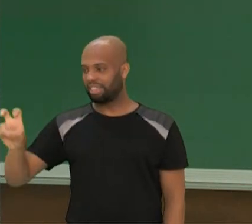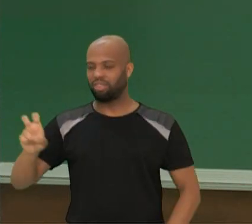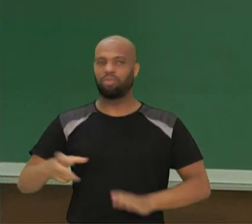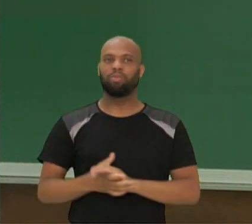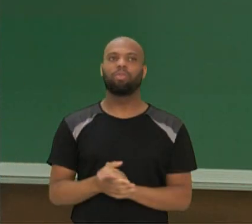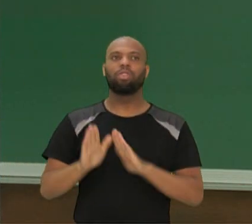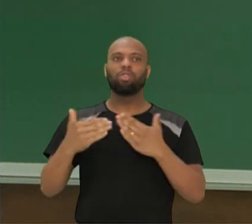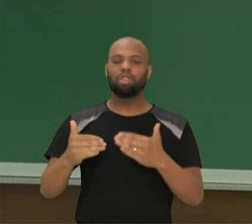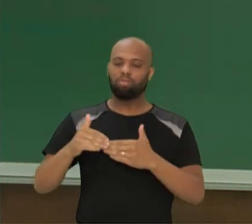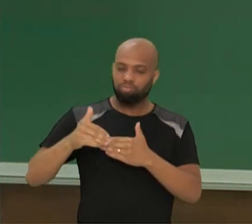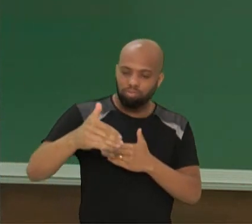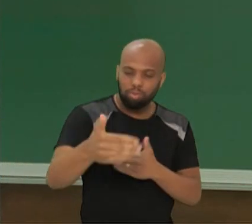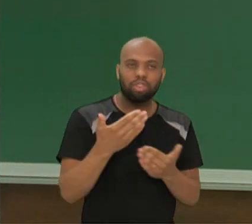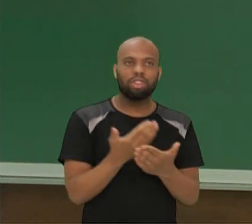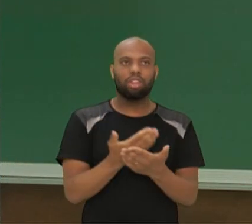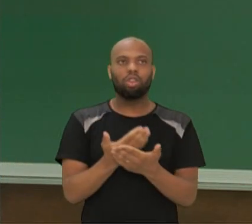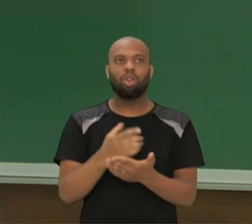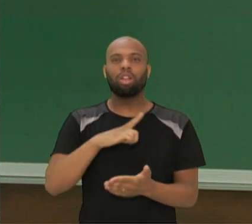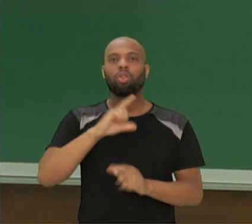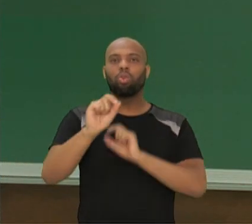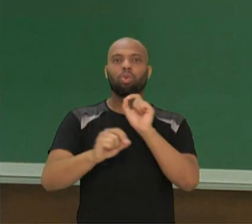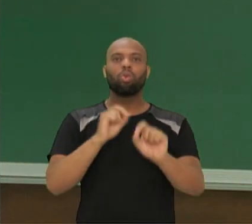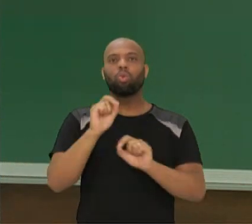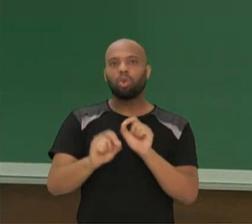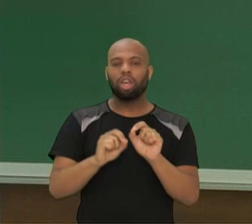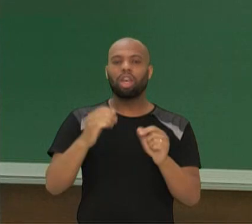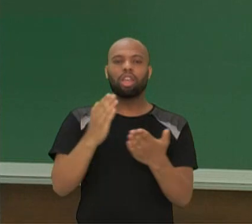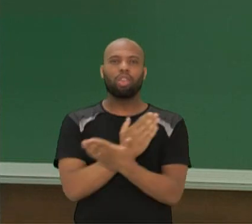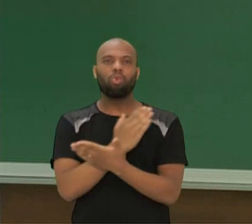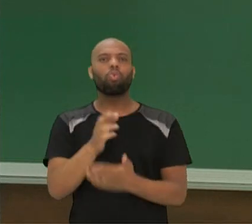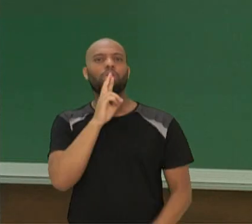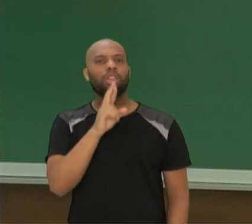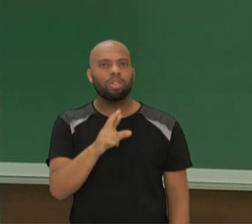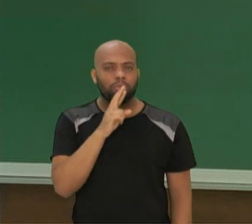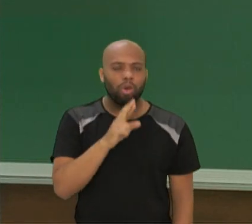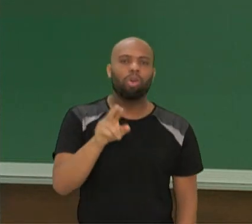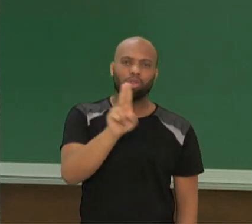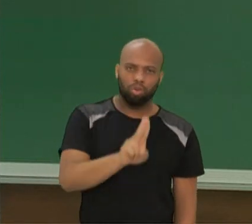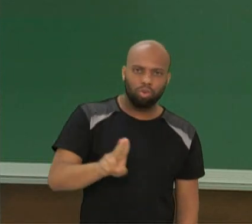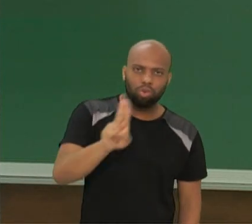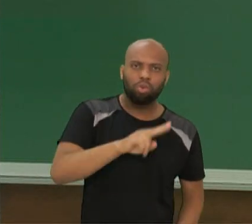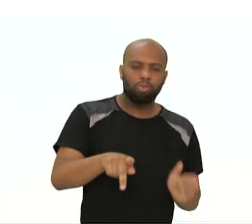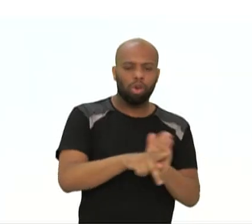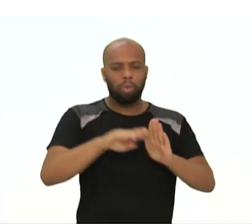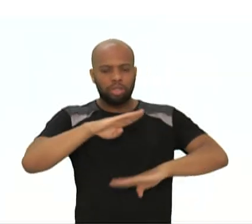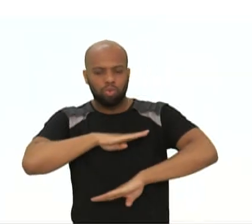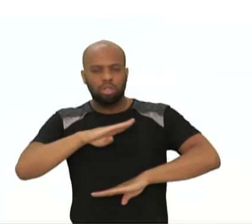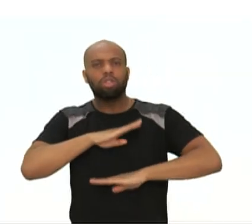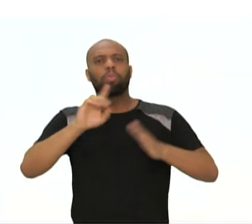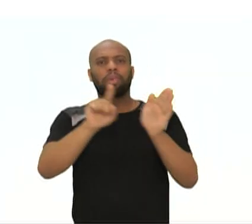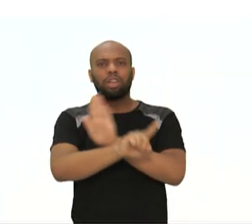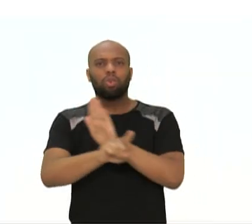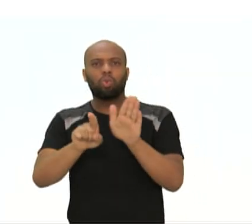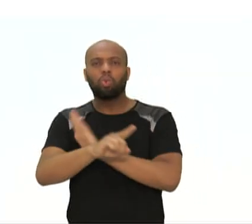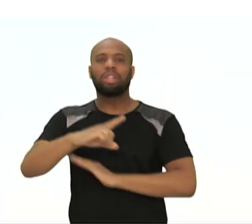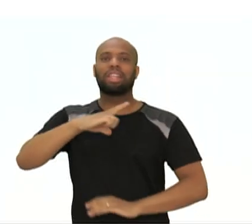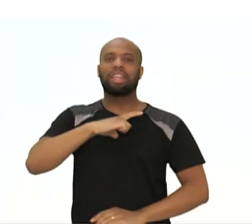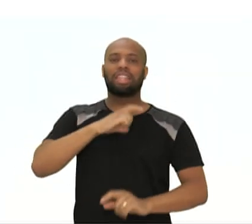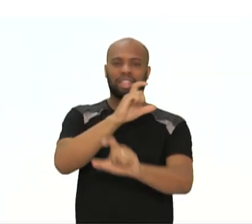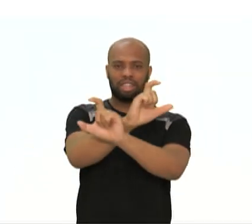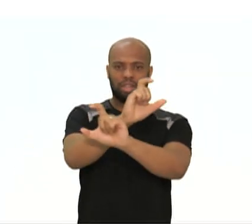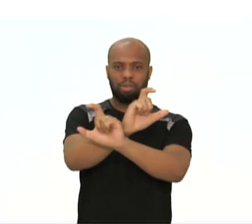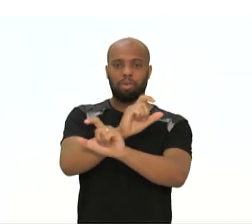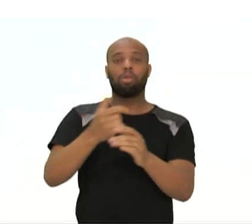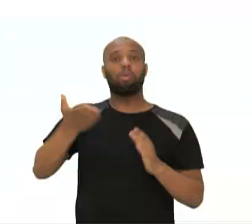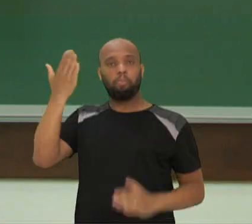Então, durante a aula de hoje, nós vimos algumas resoluções, né, de situações, problemas que envolvem hipérbole. Nas